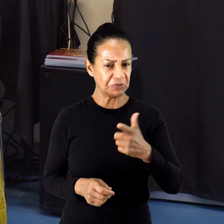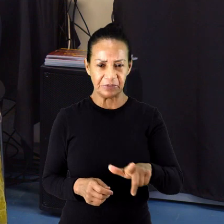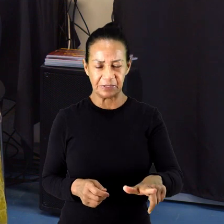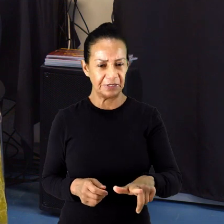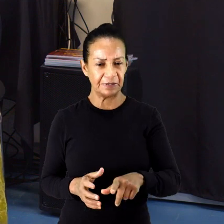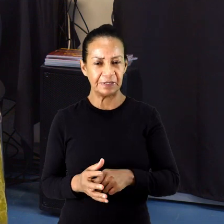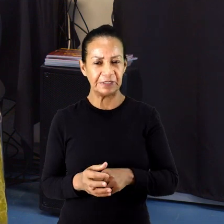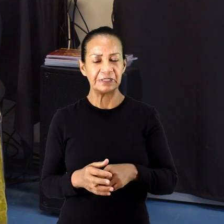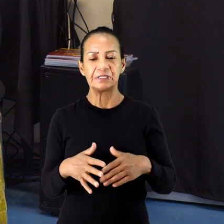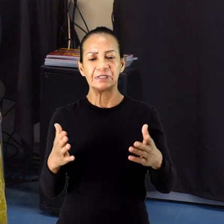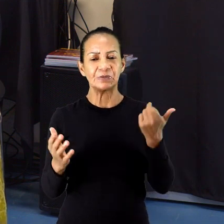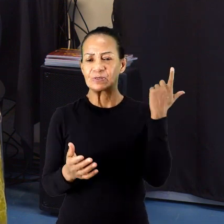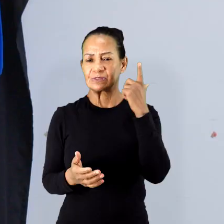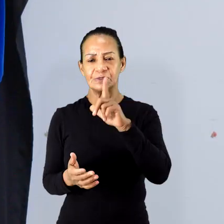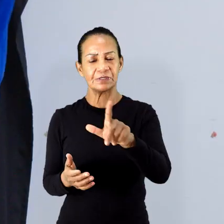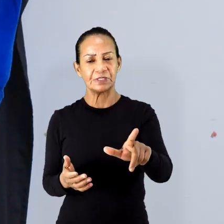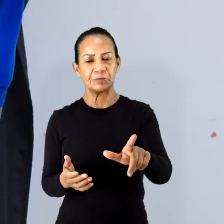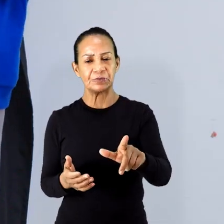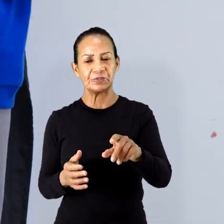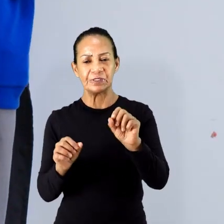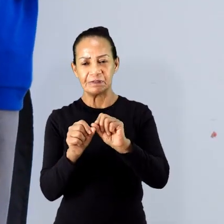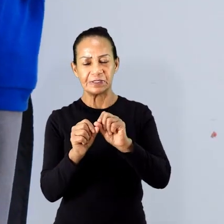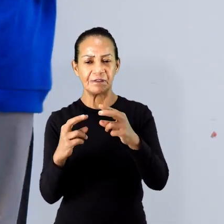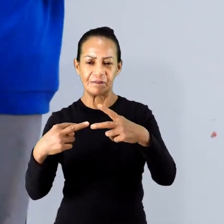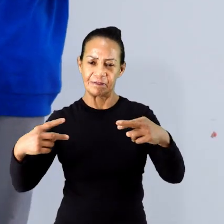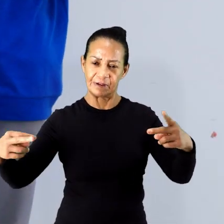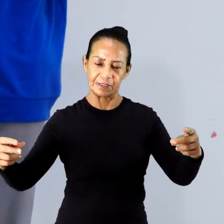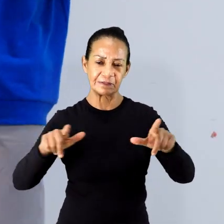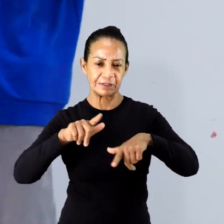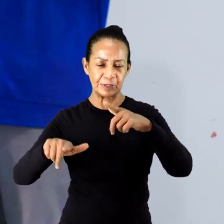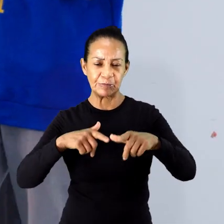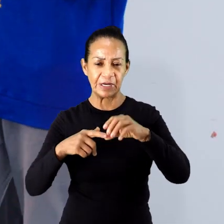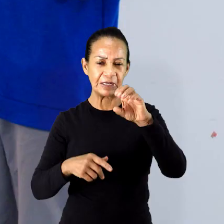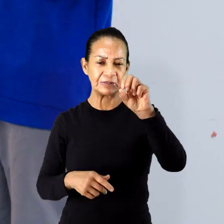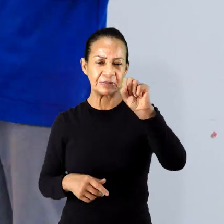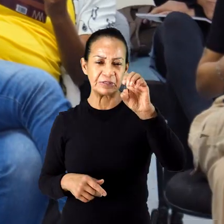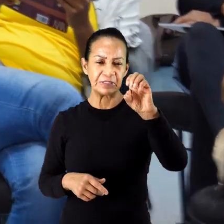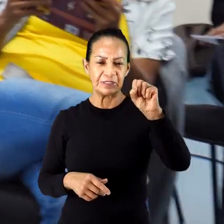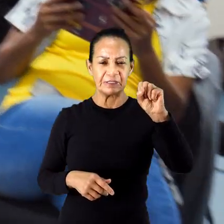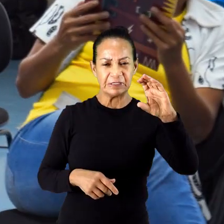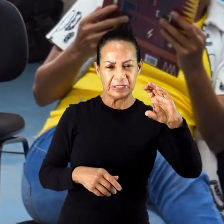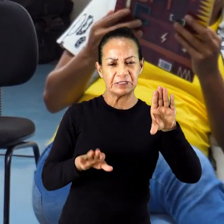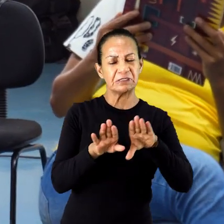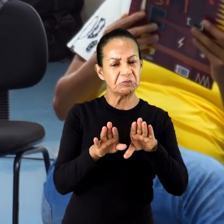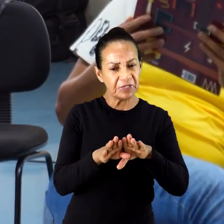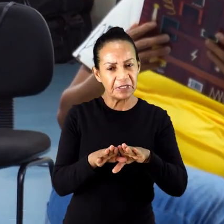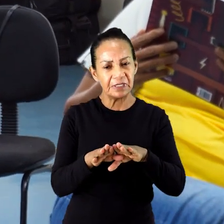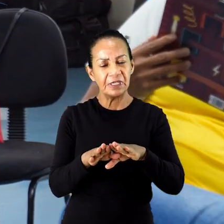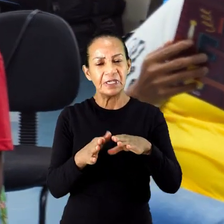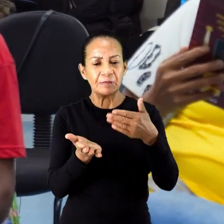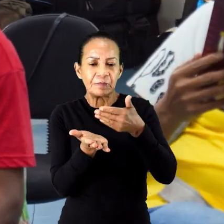né? A gente só vive a digital. E a gente conseguiu executar vários trabalhos, mano. A gente trabalhou no Sesc. E que